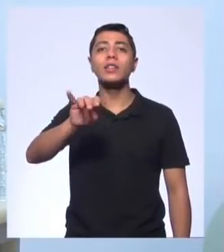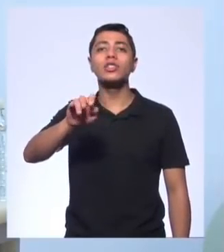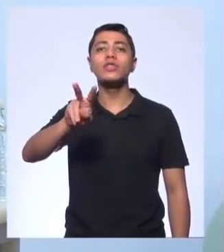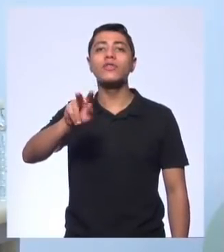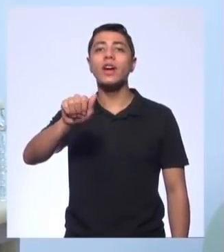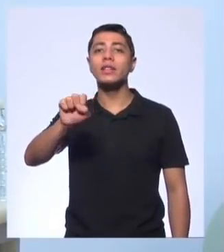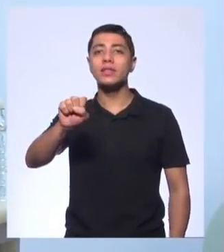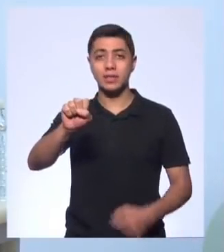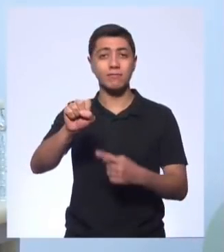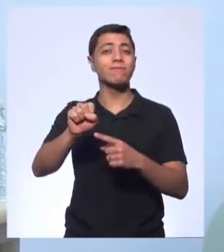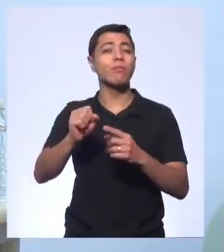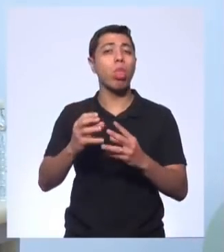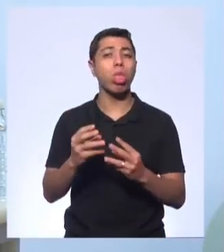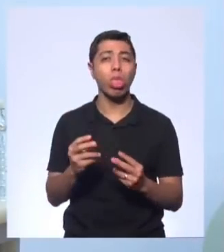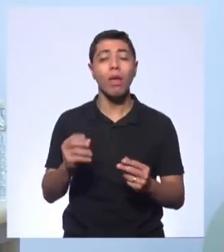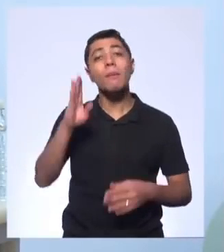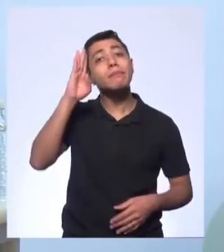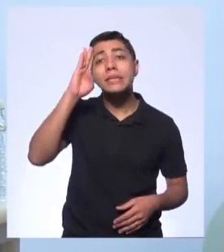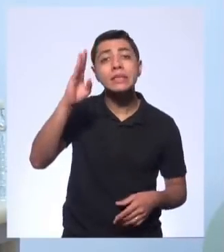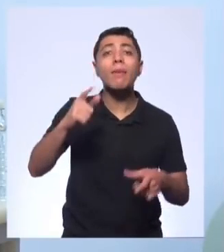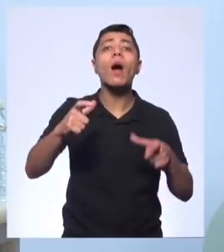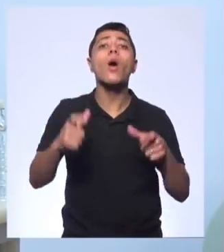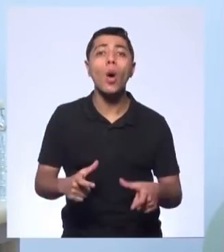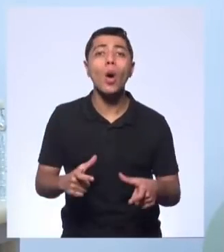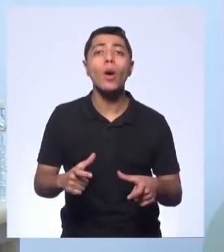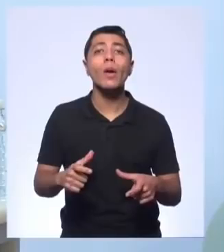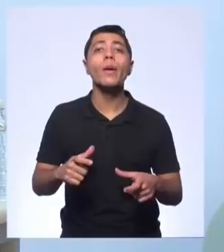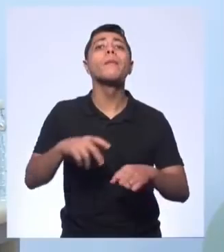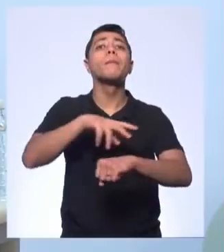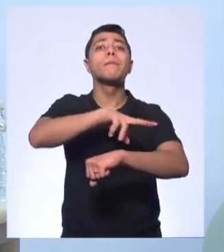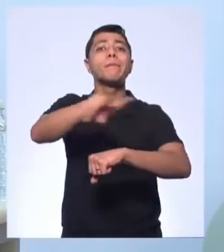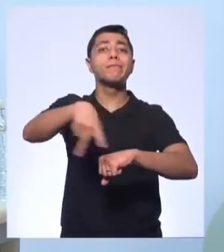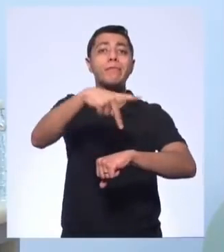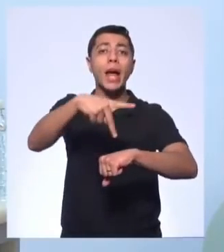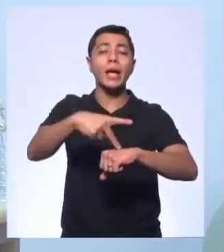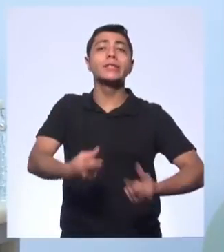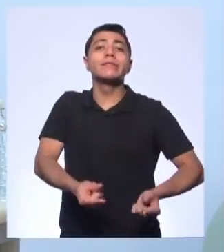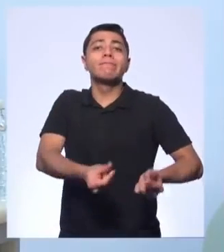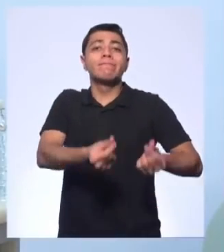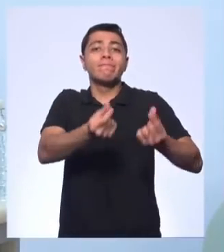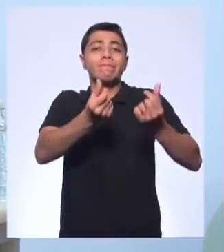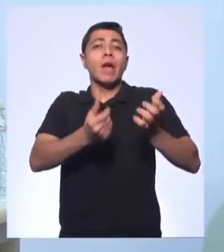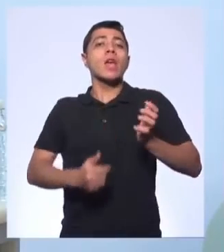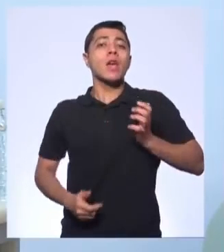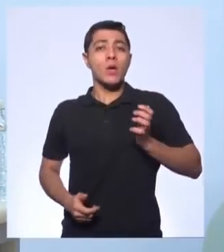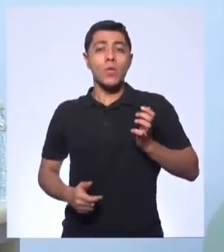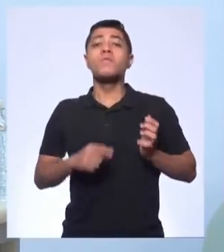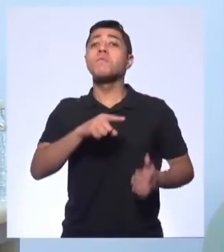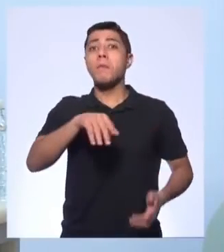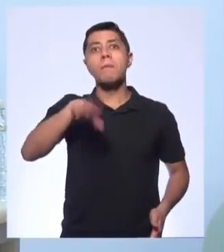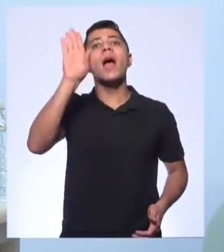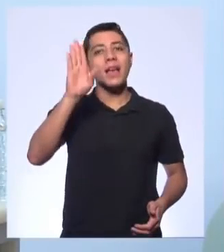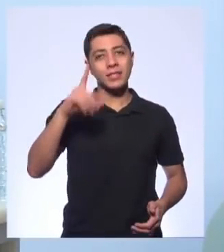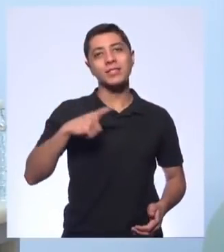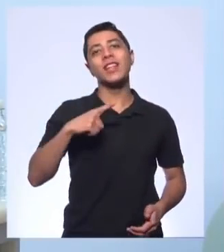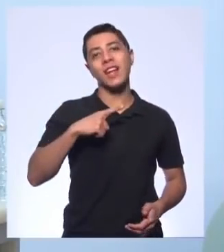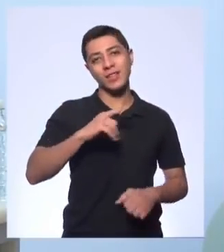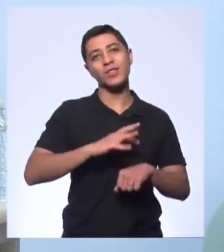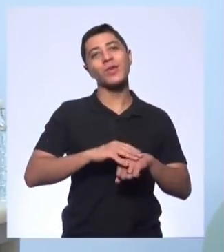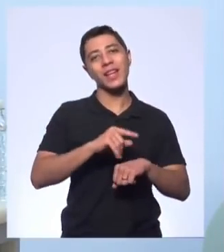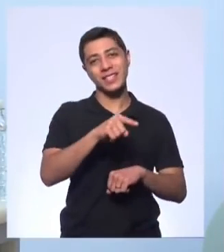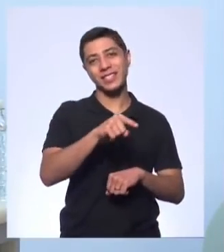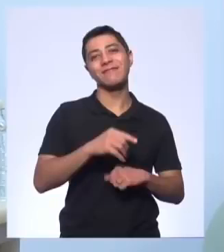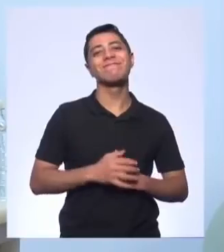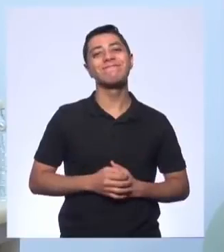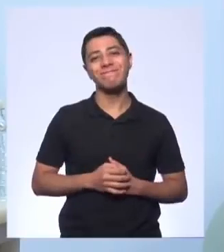primeiro mundo, né, países mais desenvolvidos. Então, as taxas, né, estão mais